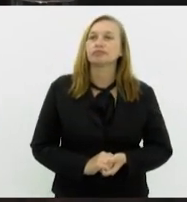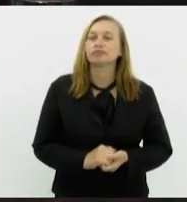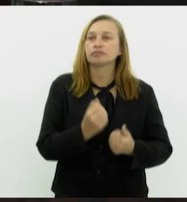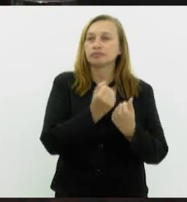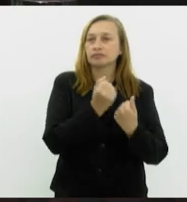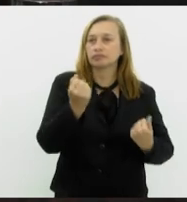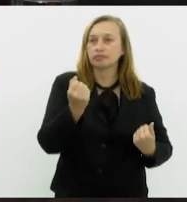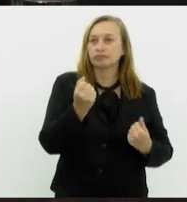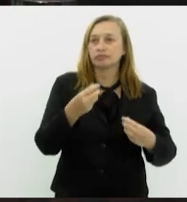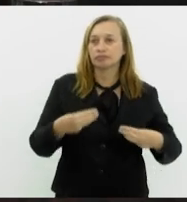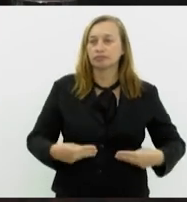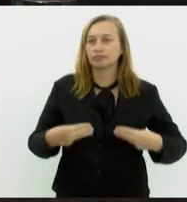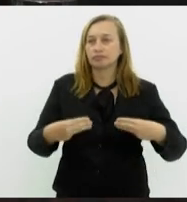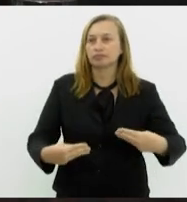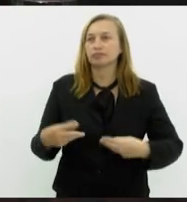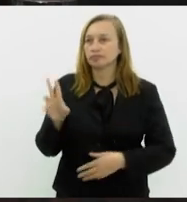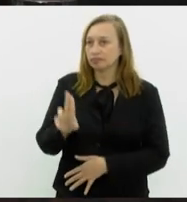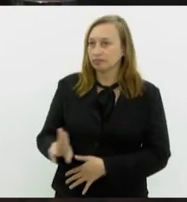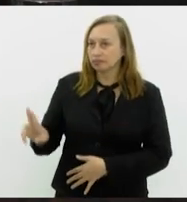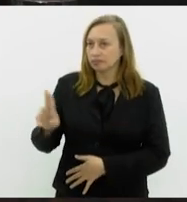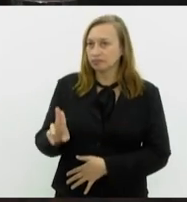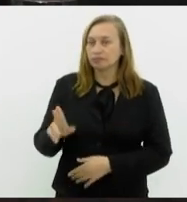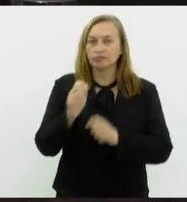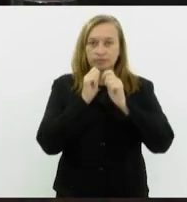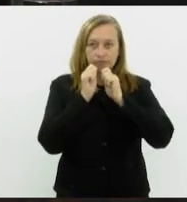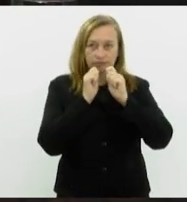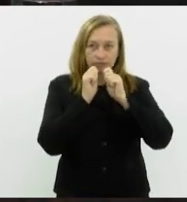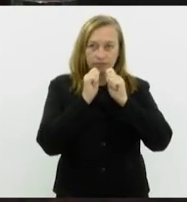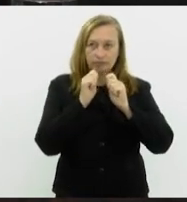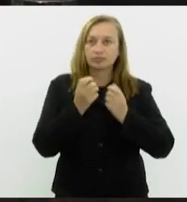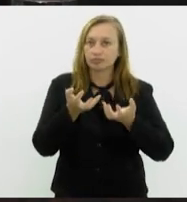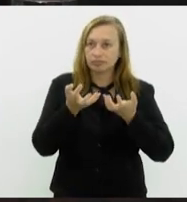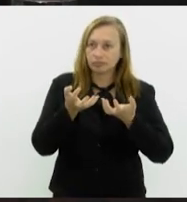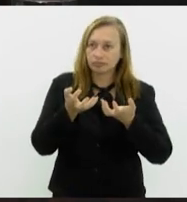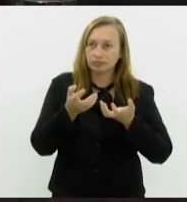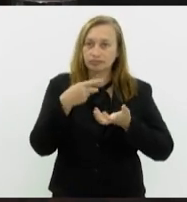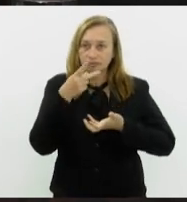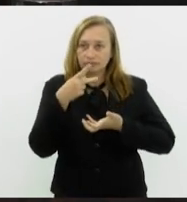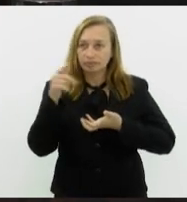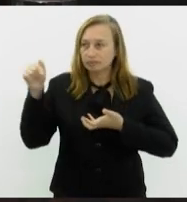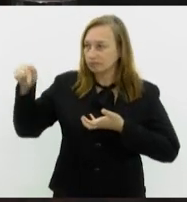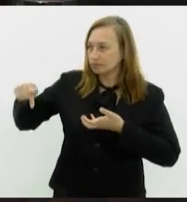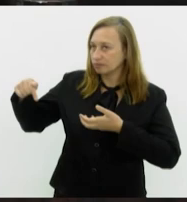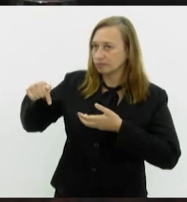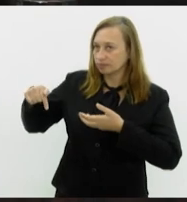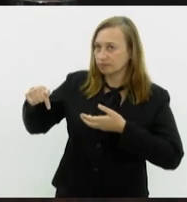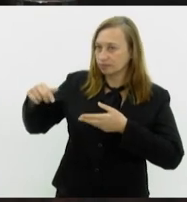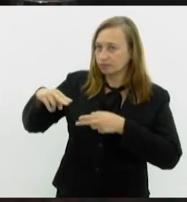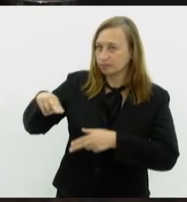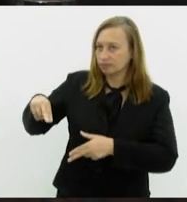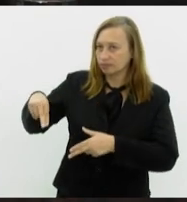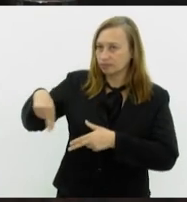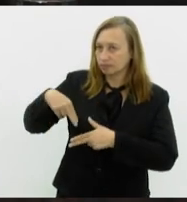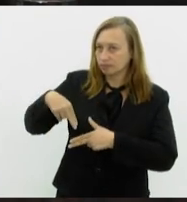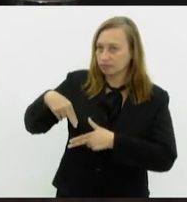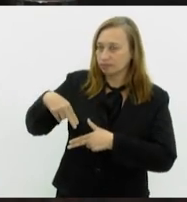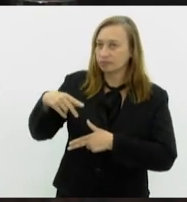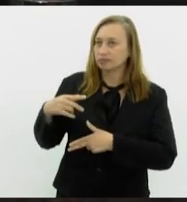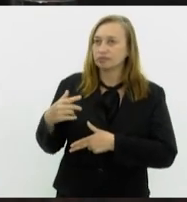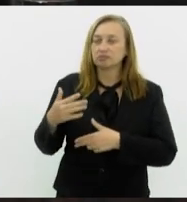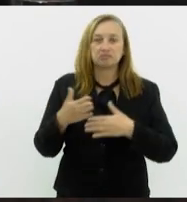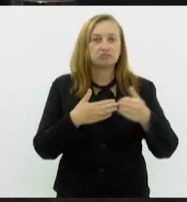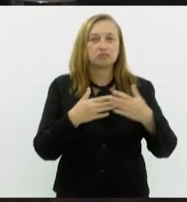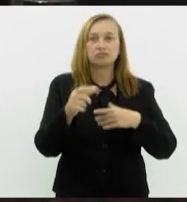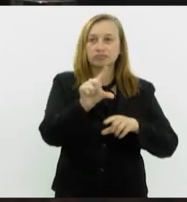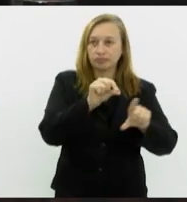vice-ministro fazer uso do microfone. Se ele quiser falar daqui de cima do microfone ou daqui, ele fica à